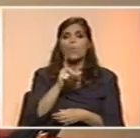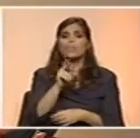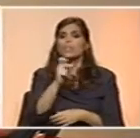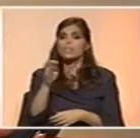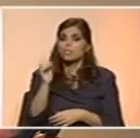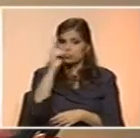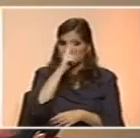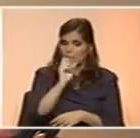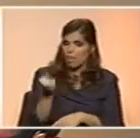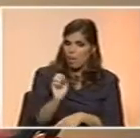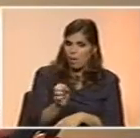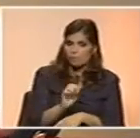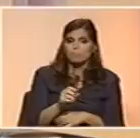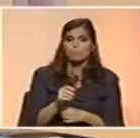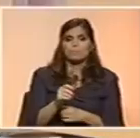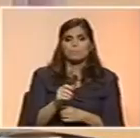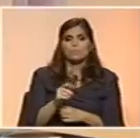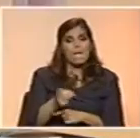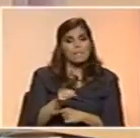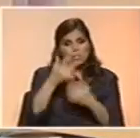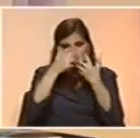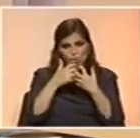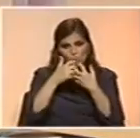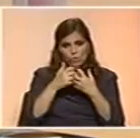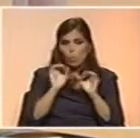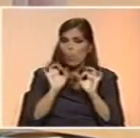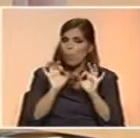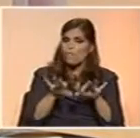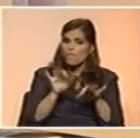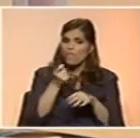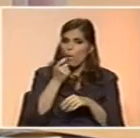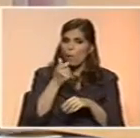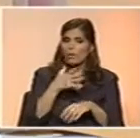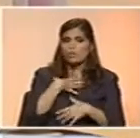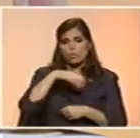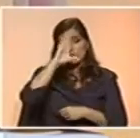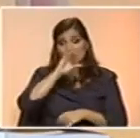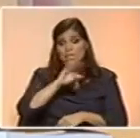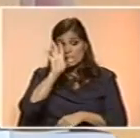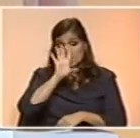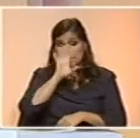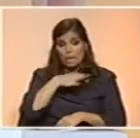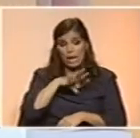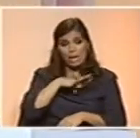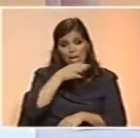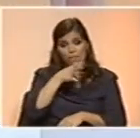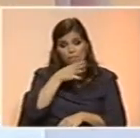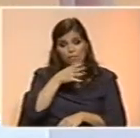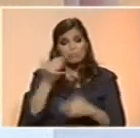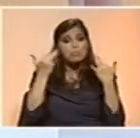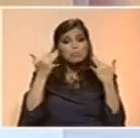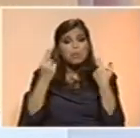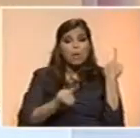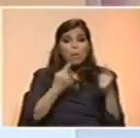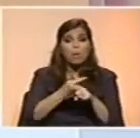essas as questões. Nós estamos quase no final. Eu não sei se querem deixar últimas notas às pessoas lá em casa, informação que possa ser útil